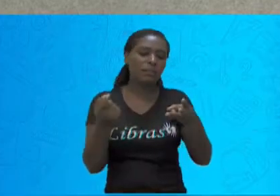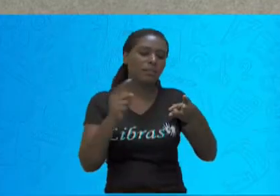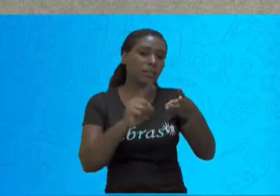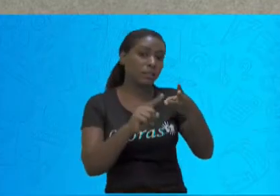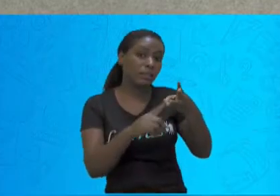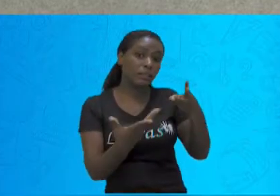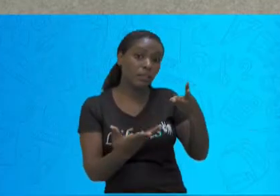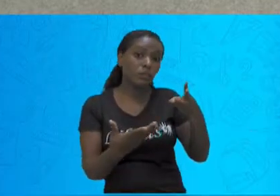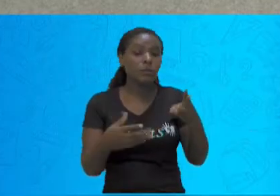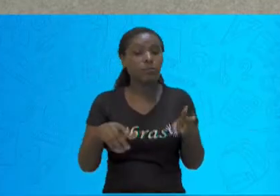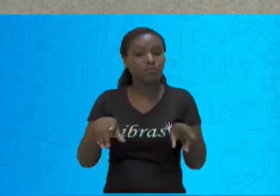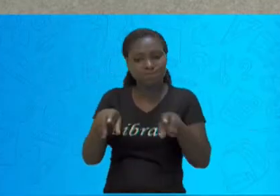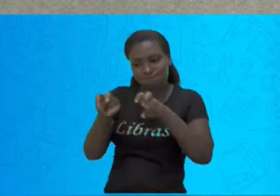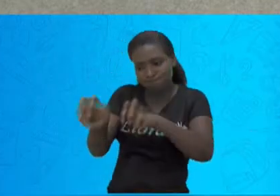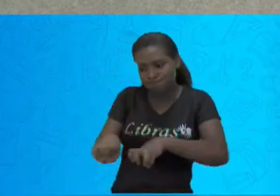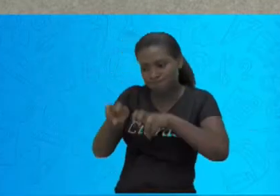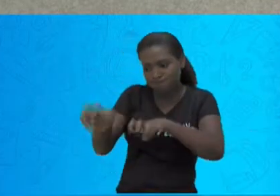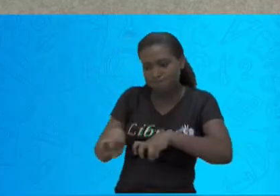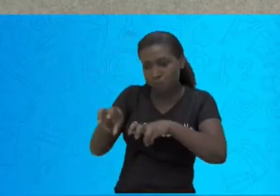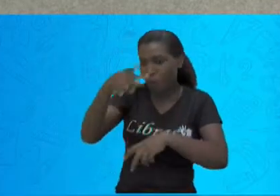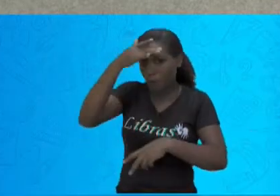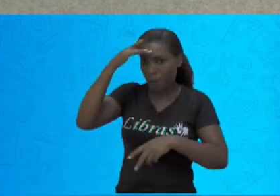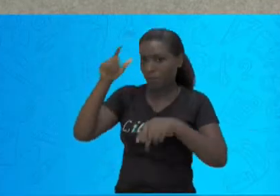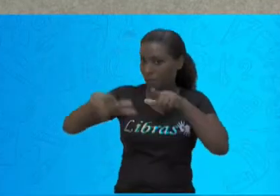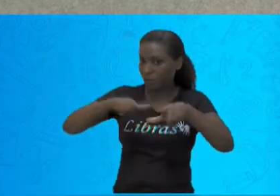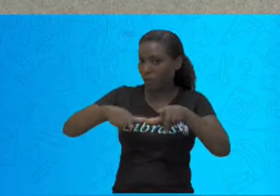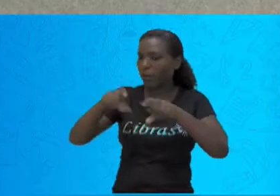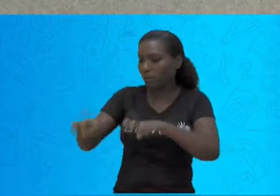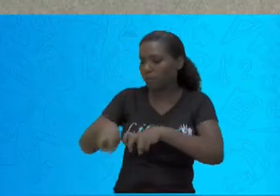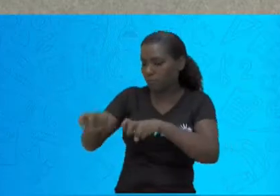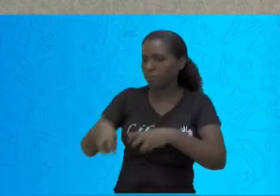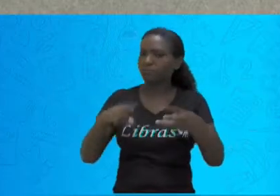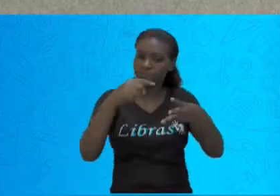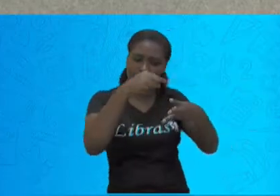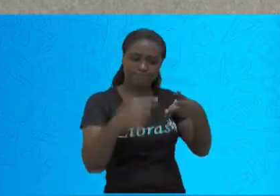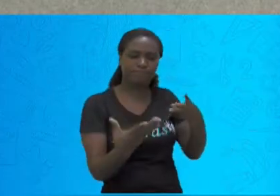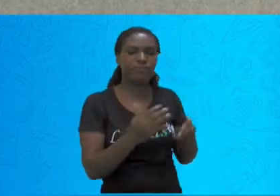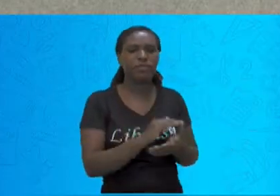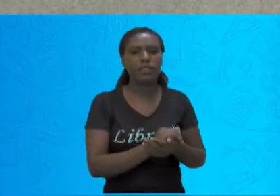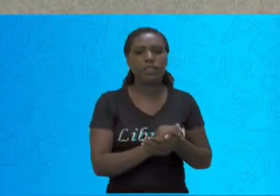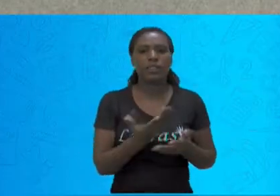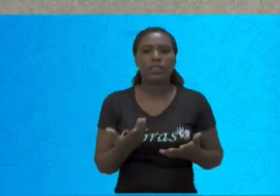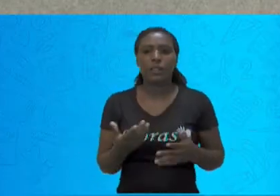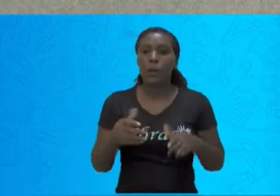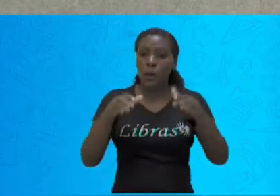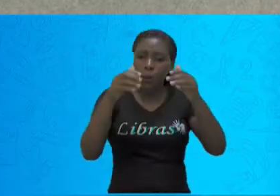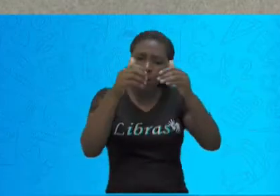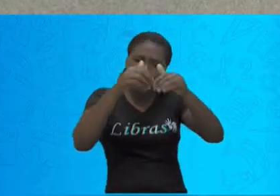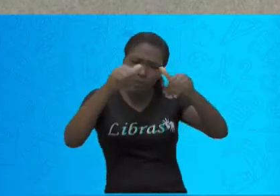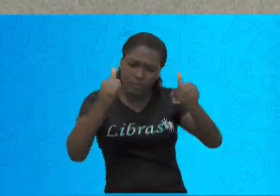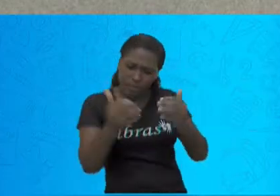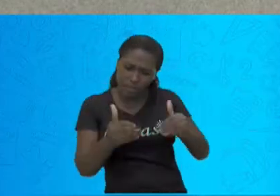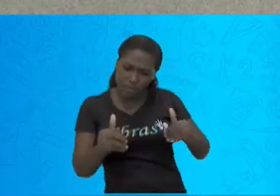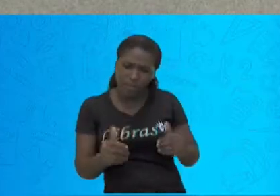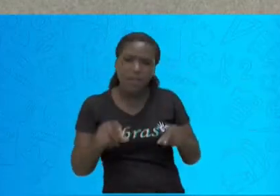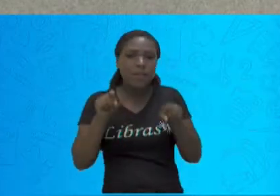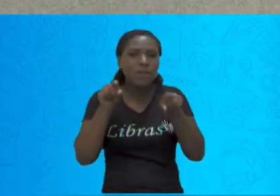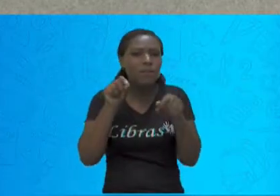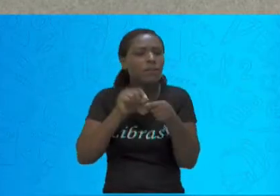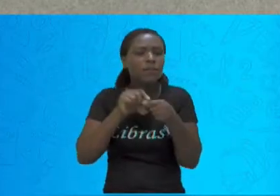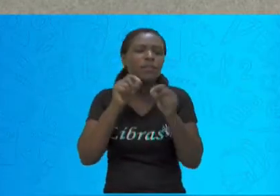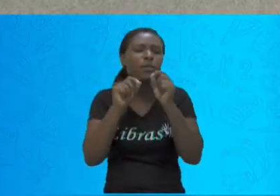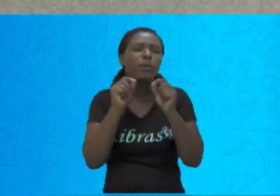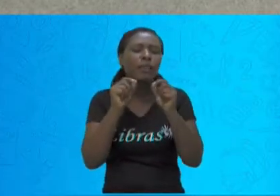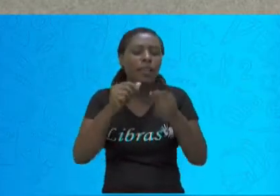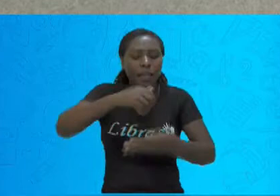pelos camponeses. Os artesãos faziam cerâmica fina, entalhavam escritos